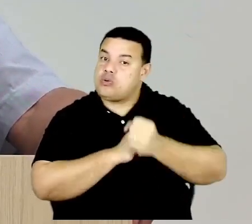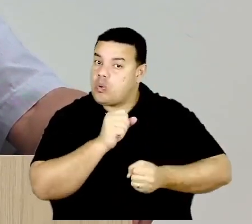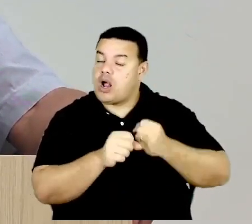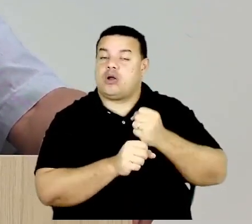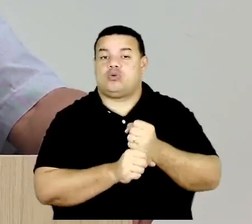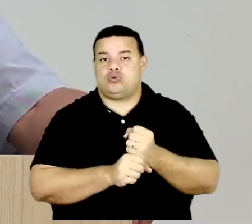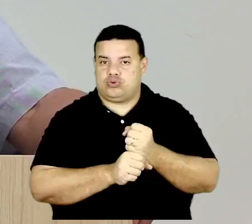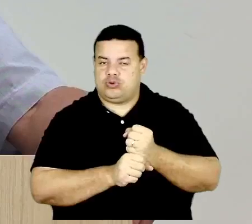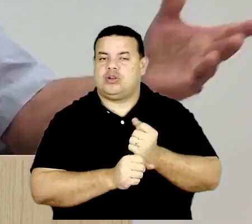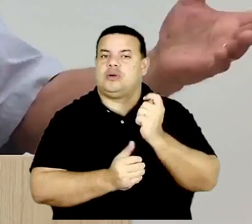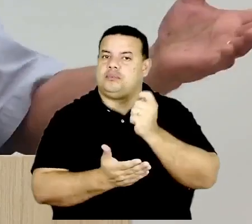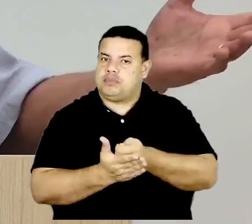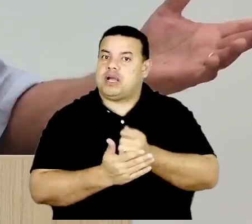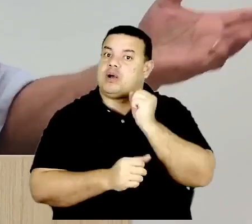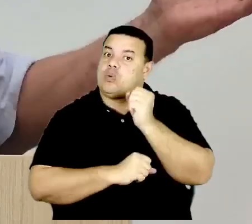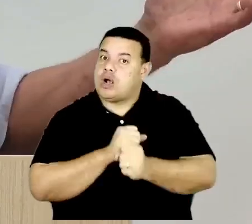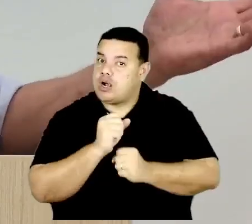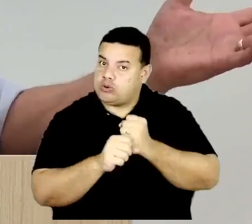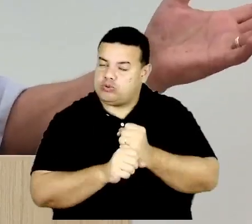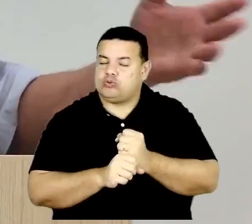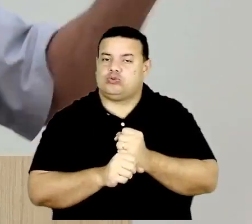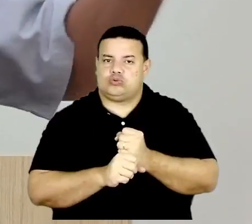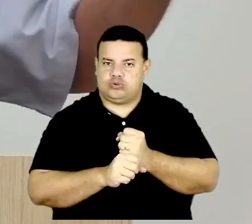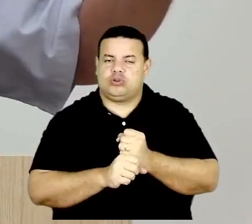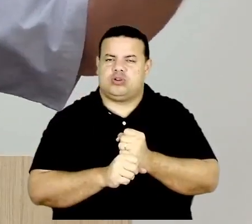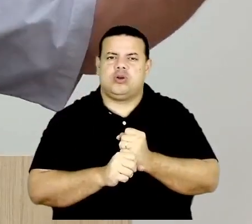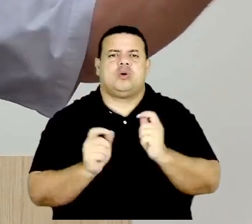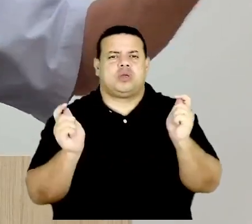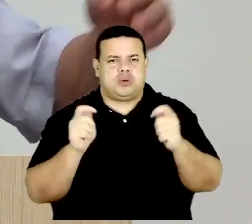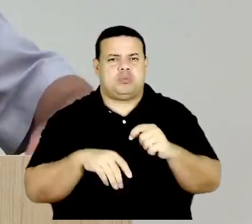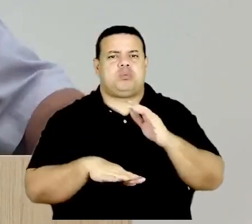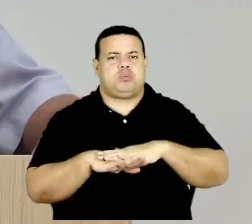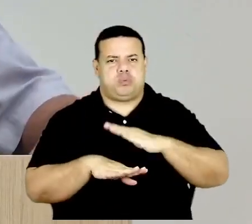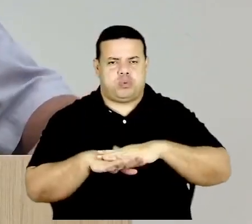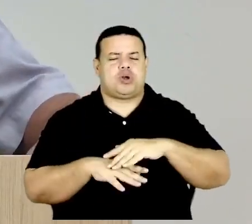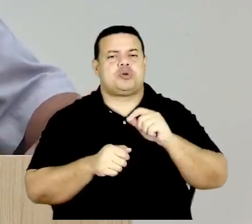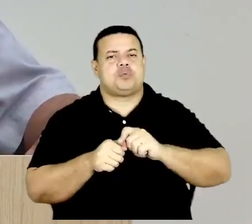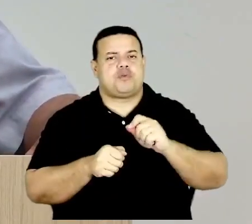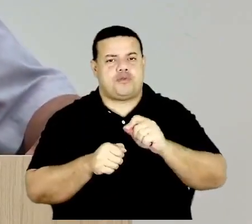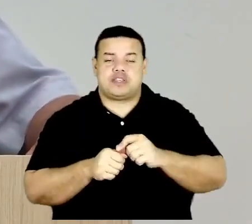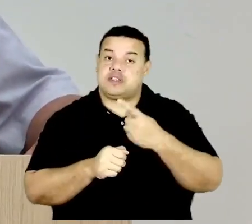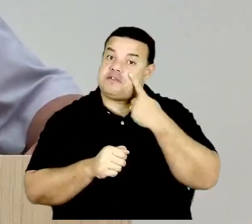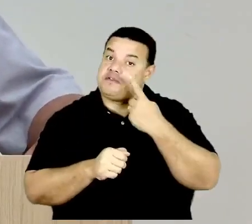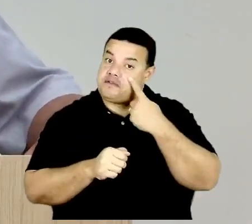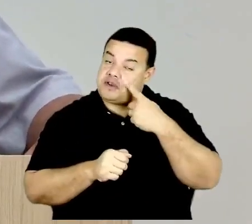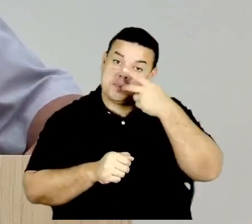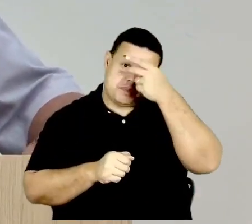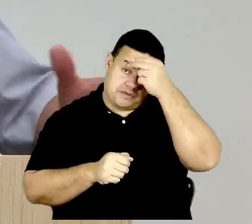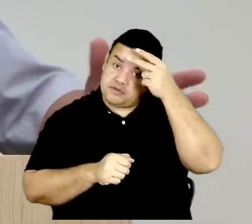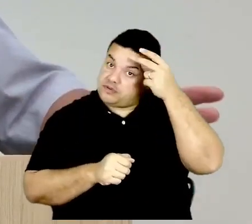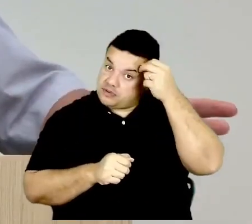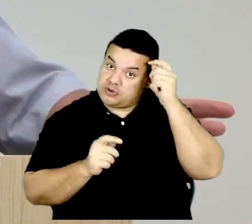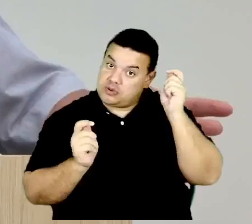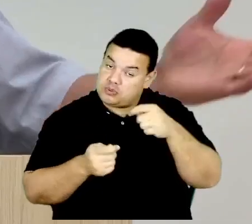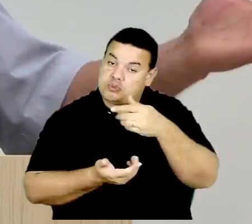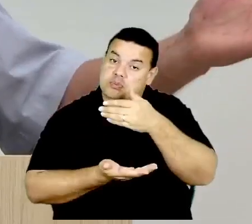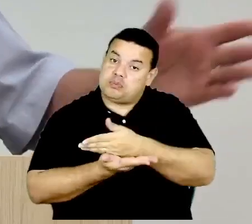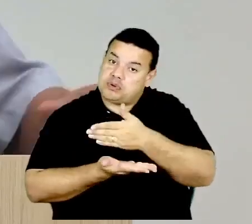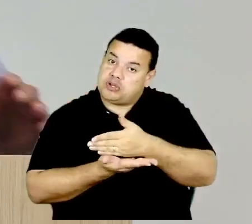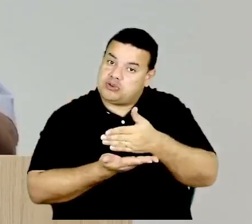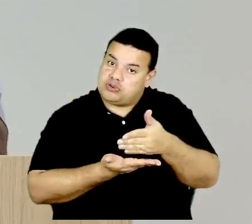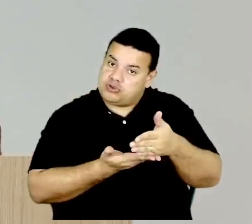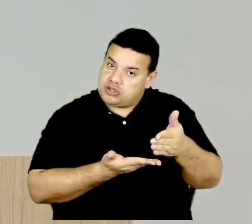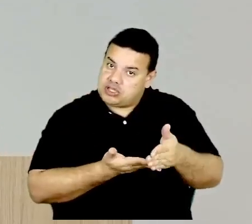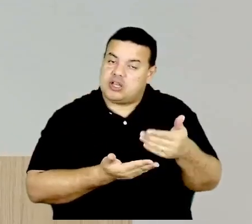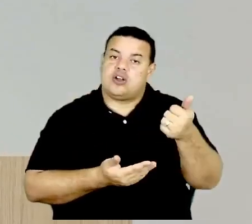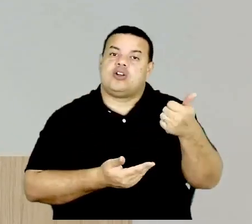paga-se anual. O que poderia fazer, não sei se tem como, isso depende do executivo também, é diluir, fracionar isso daí em 12 parcelas. Não